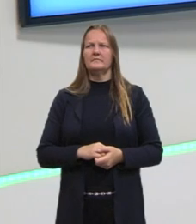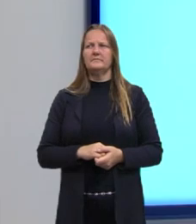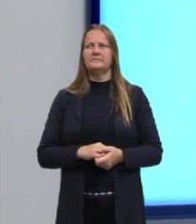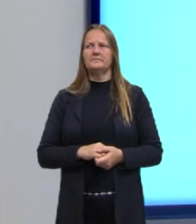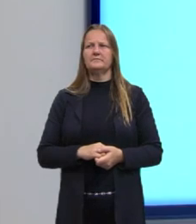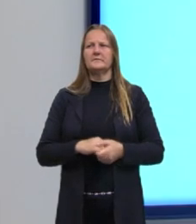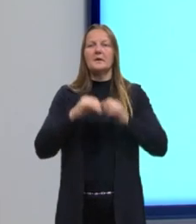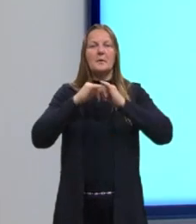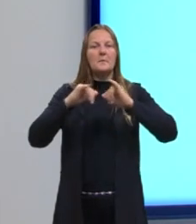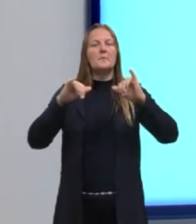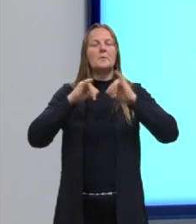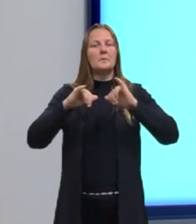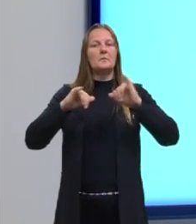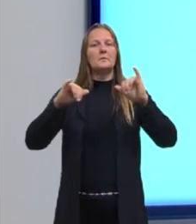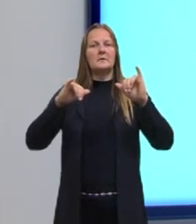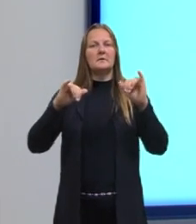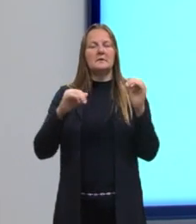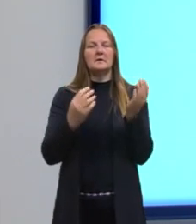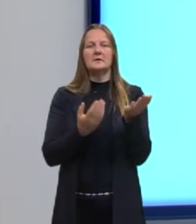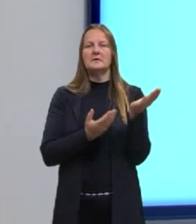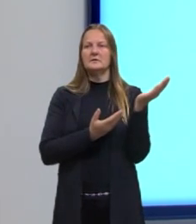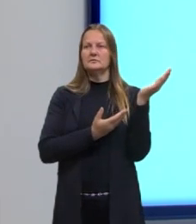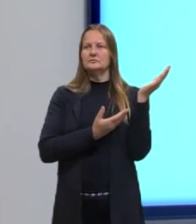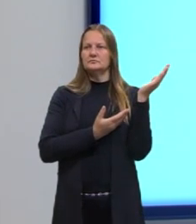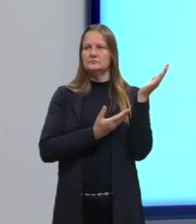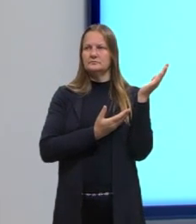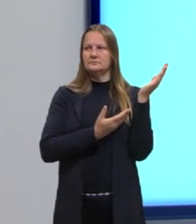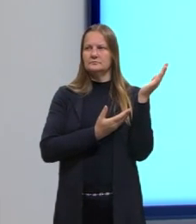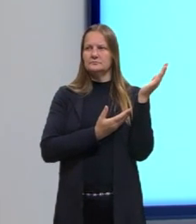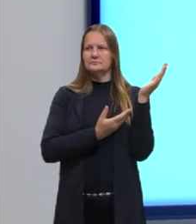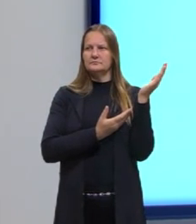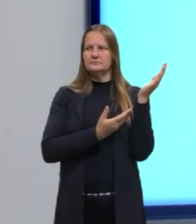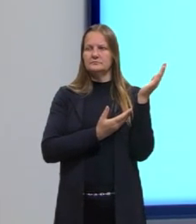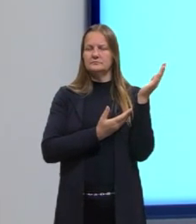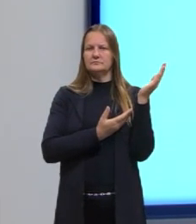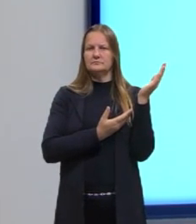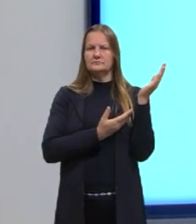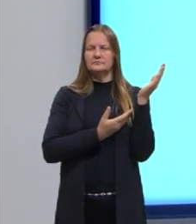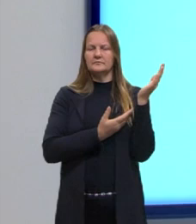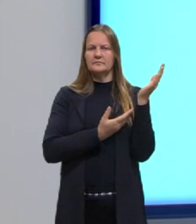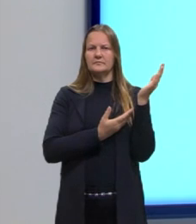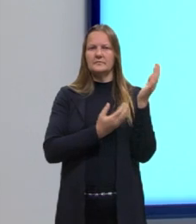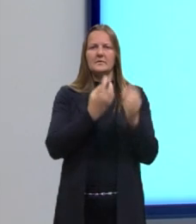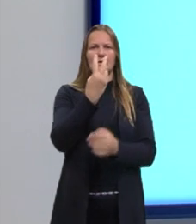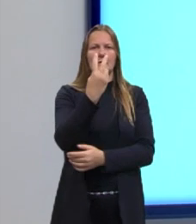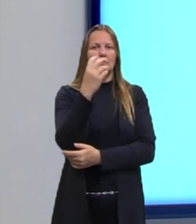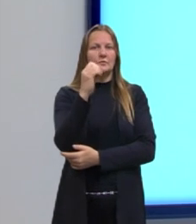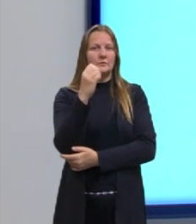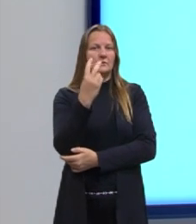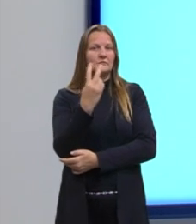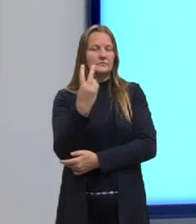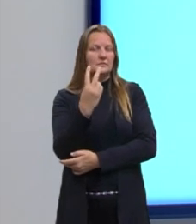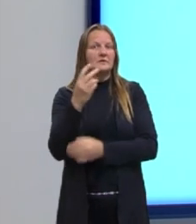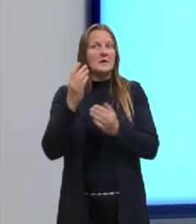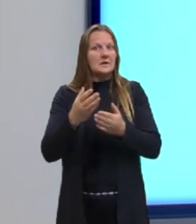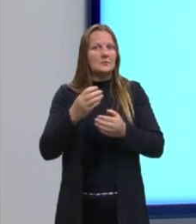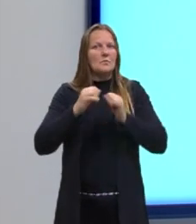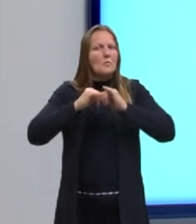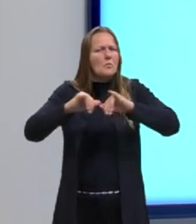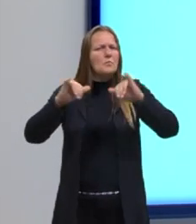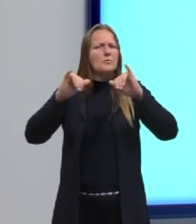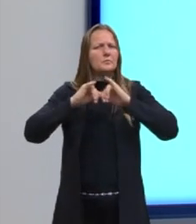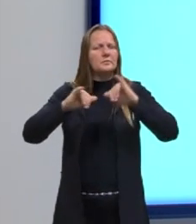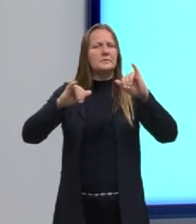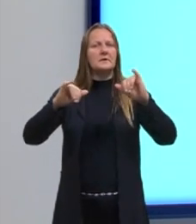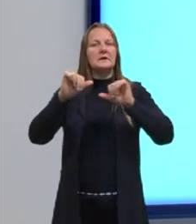publicado na inverno The Science tecnologia em 2022 que já indica